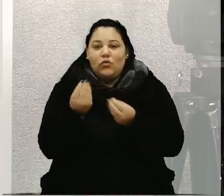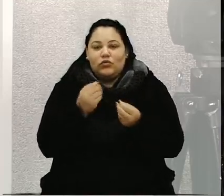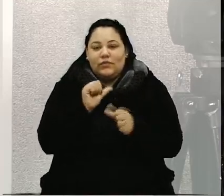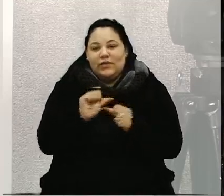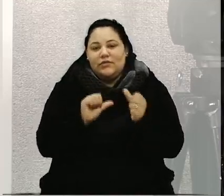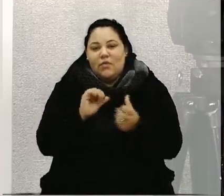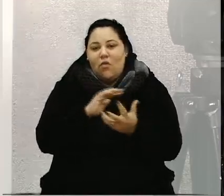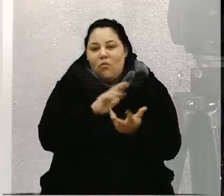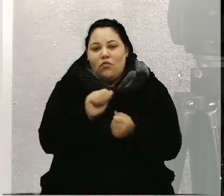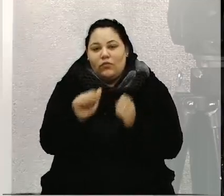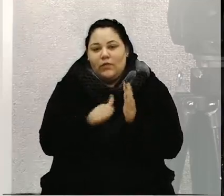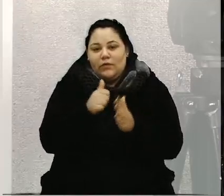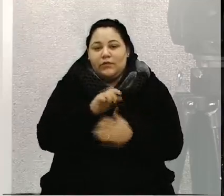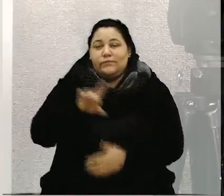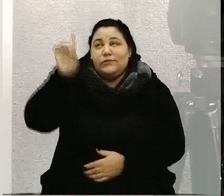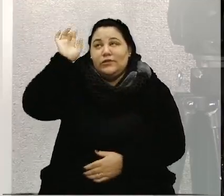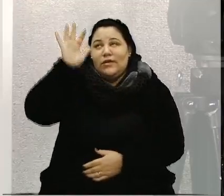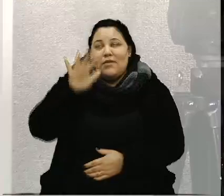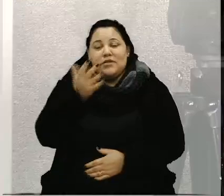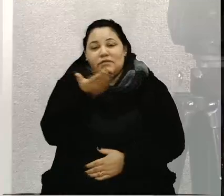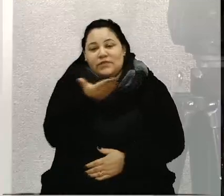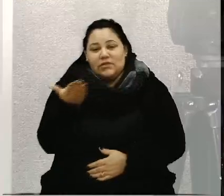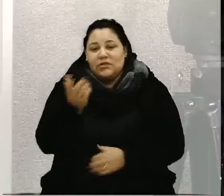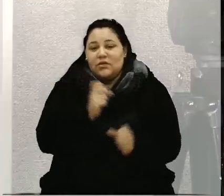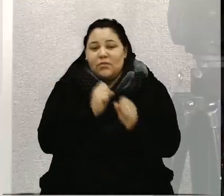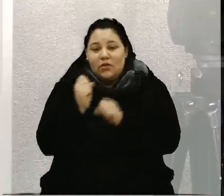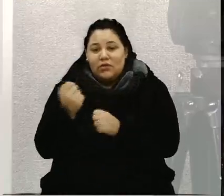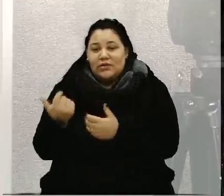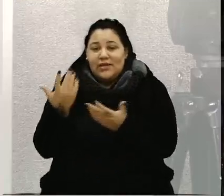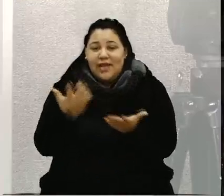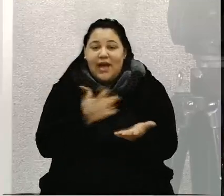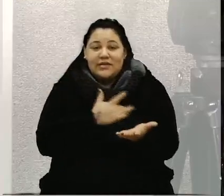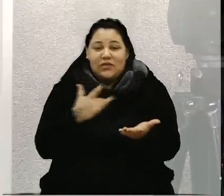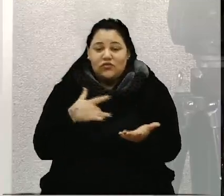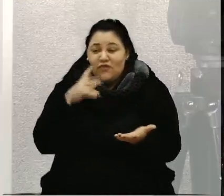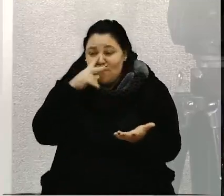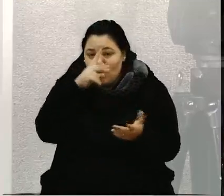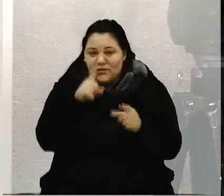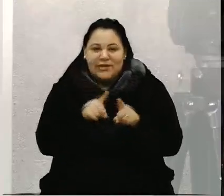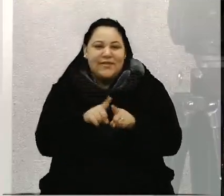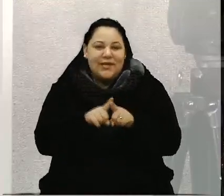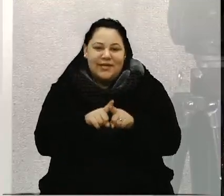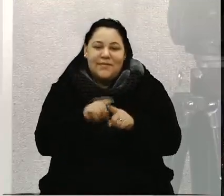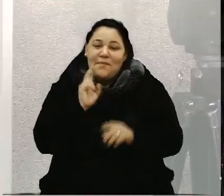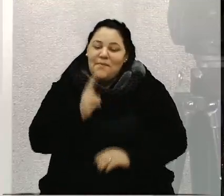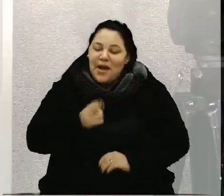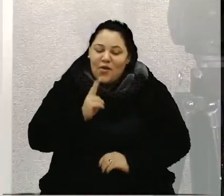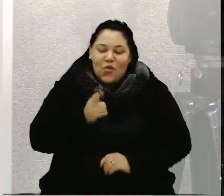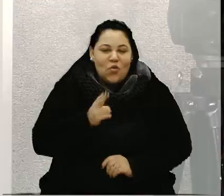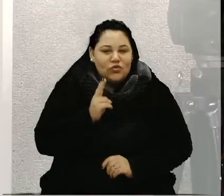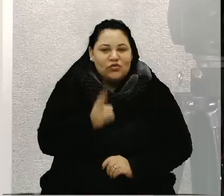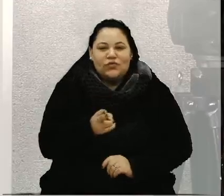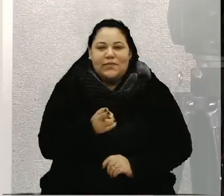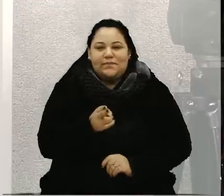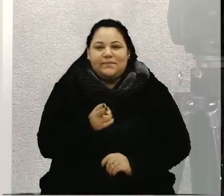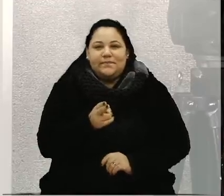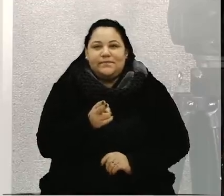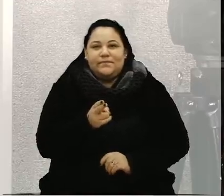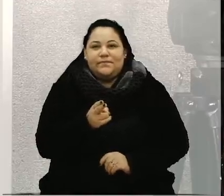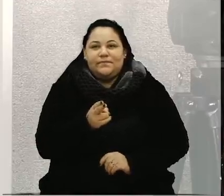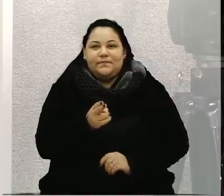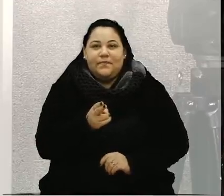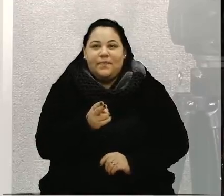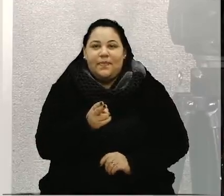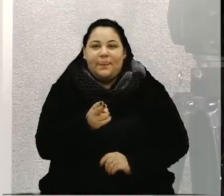Deus abençoe vocês, que possa dar muita saúde e força para continuarem